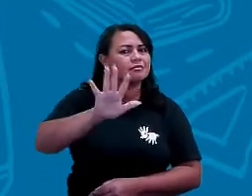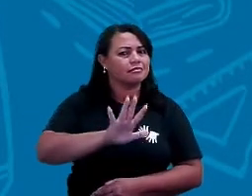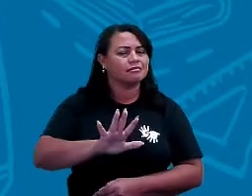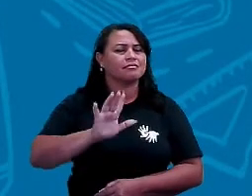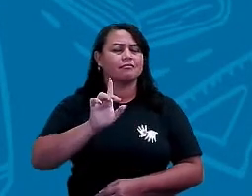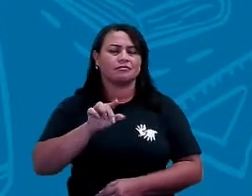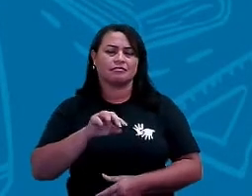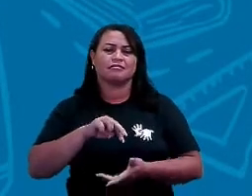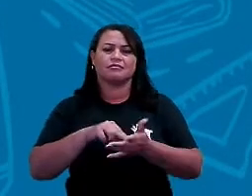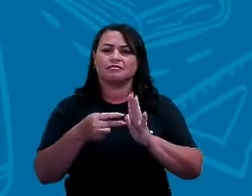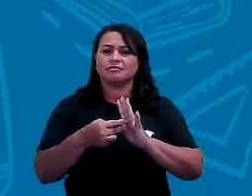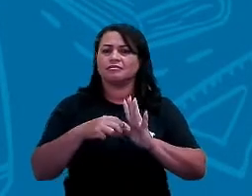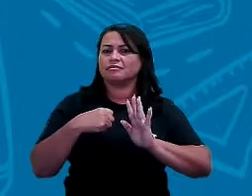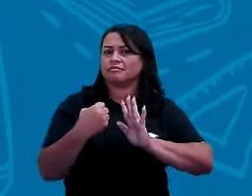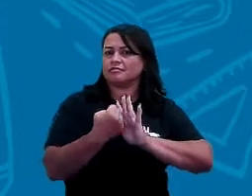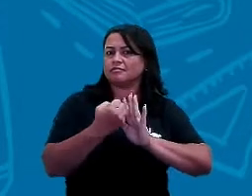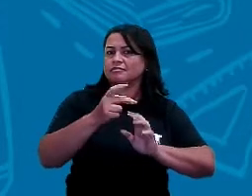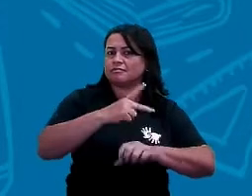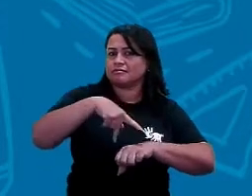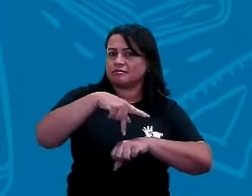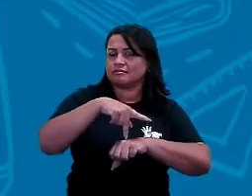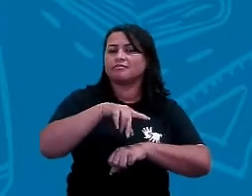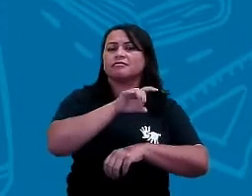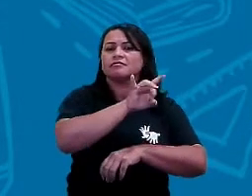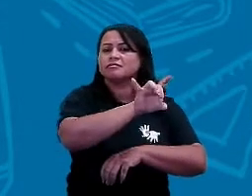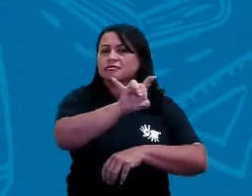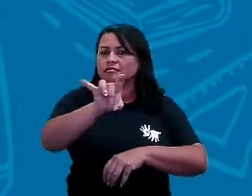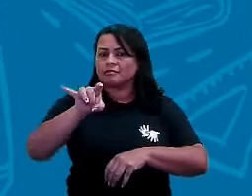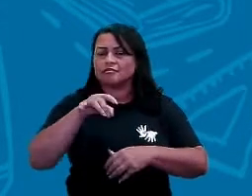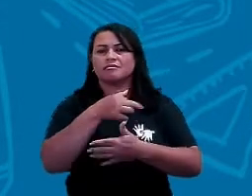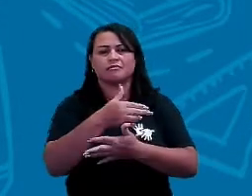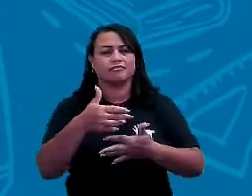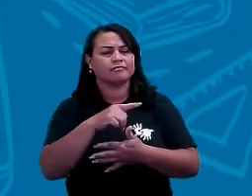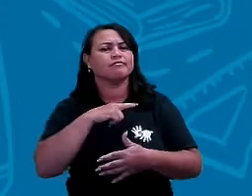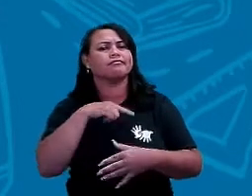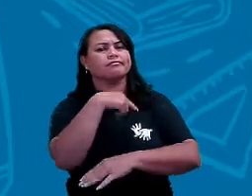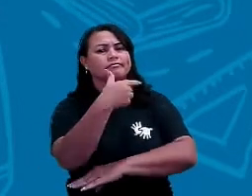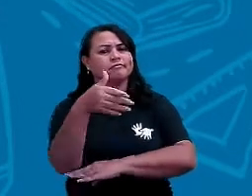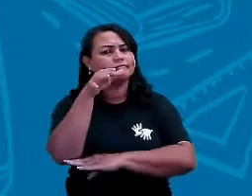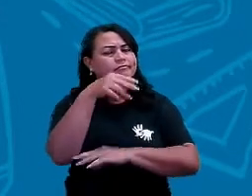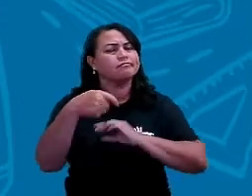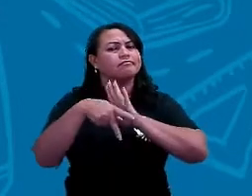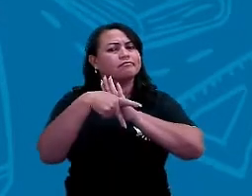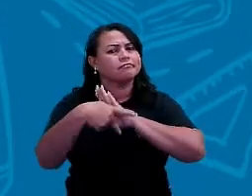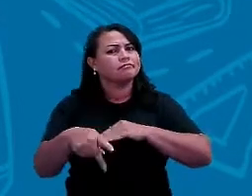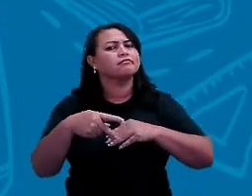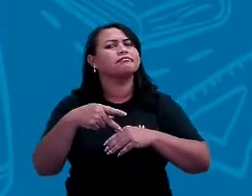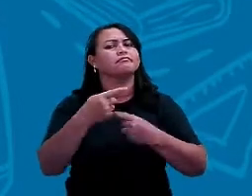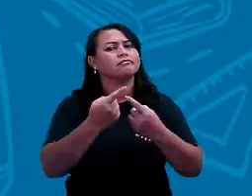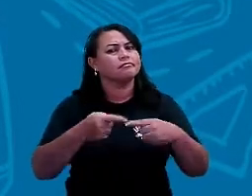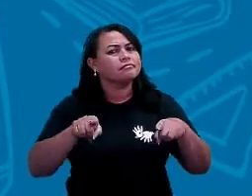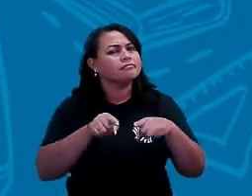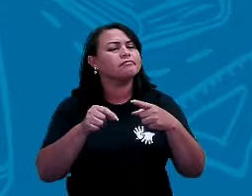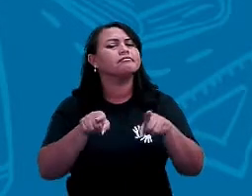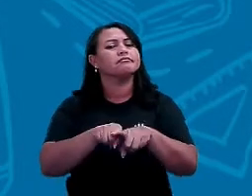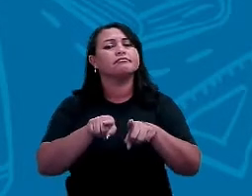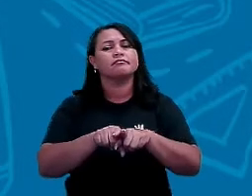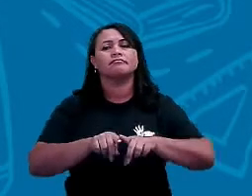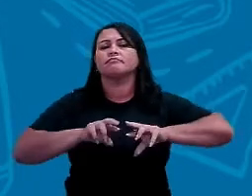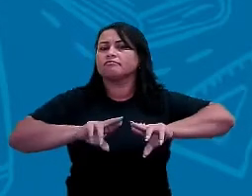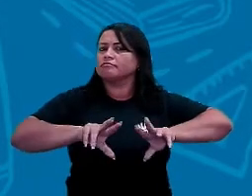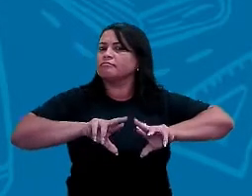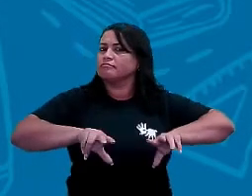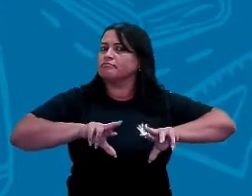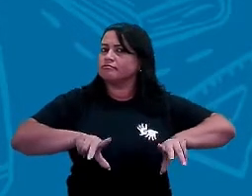país, tá certo? Então, cada cidade vai ter sua bandeira, vai ter seu hino, tá certo? Uma diferente da